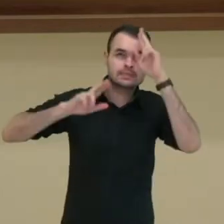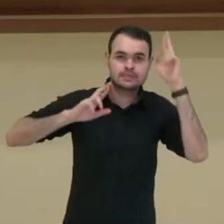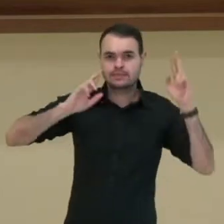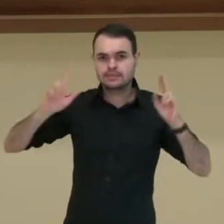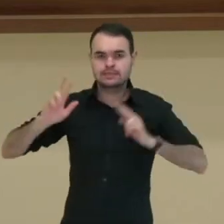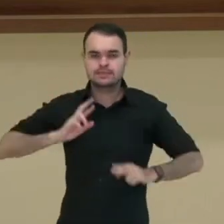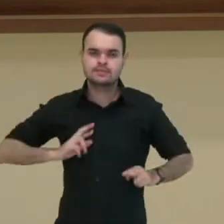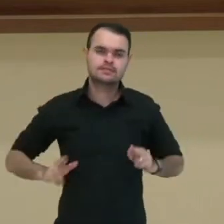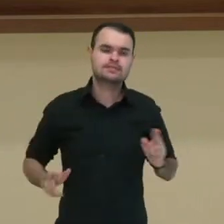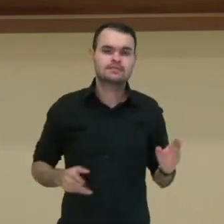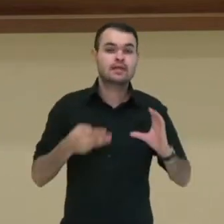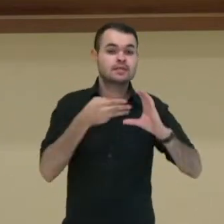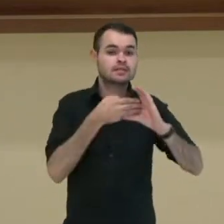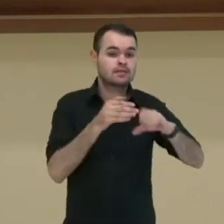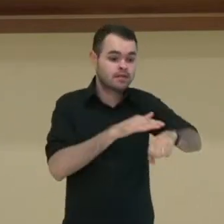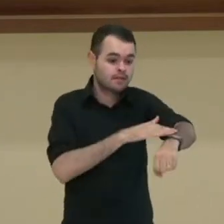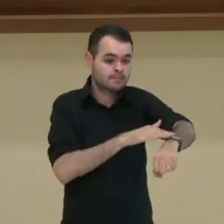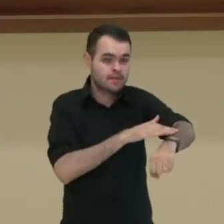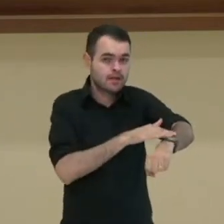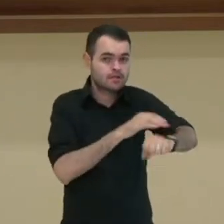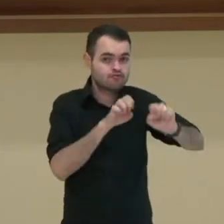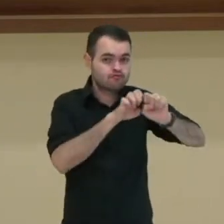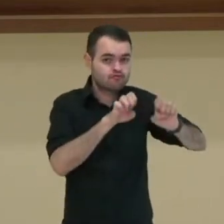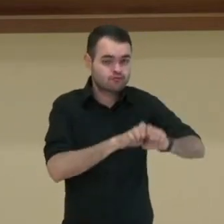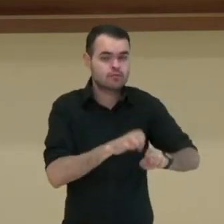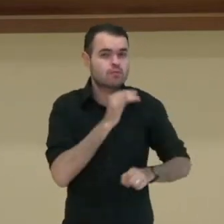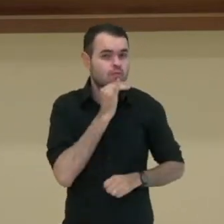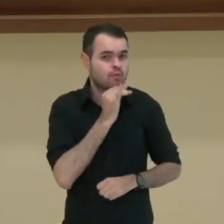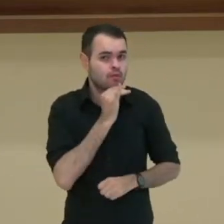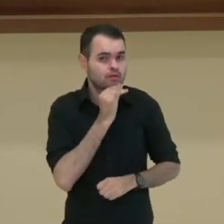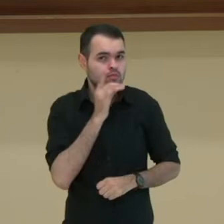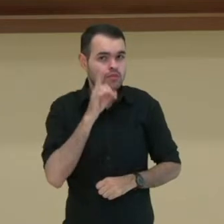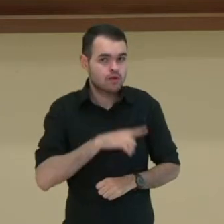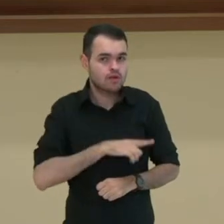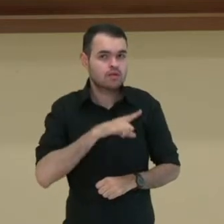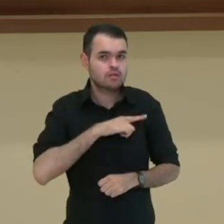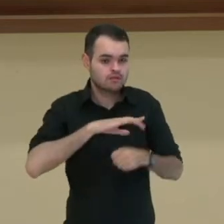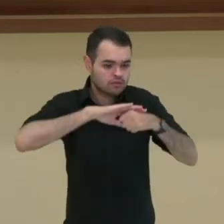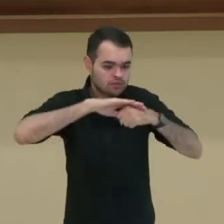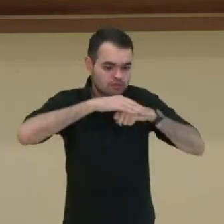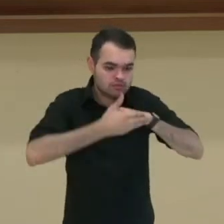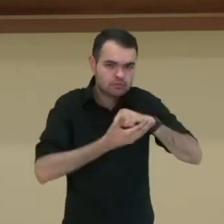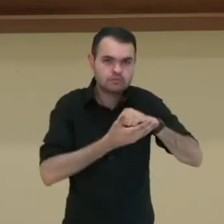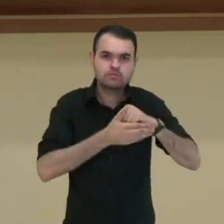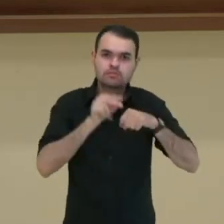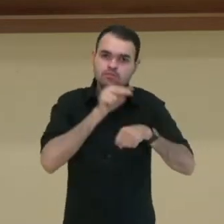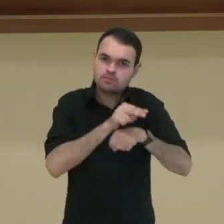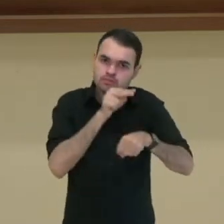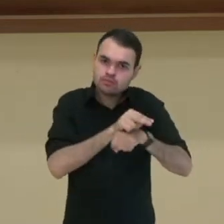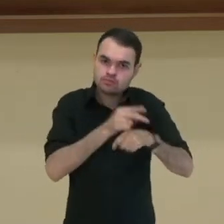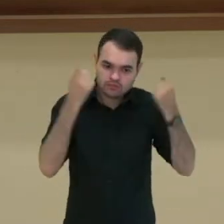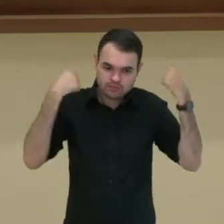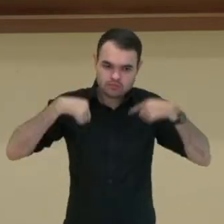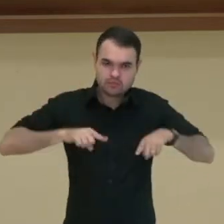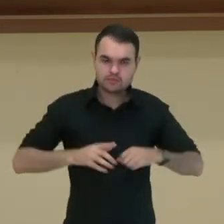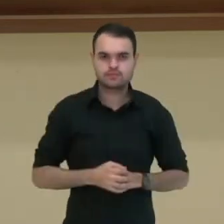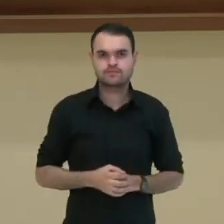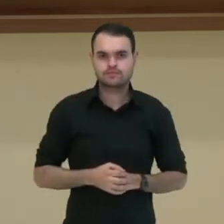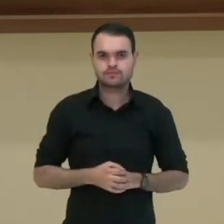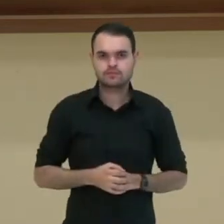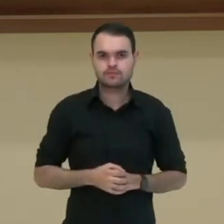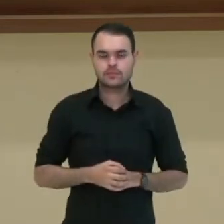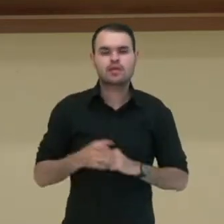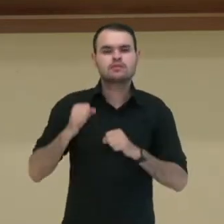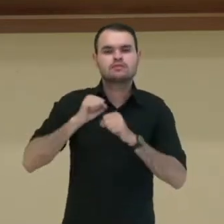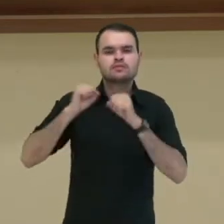tá? As células da pele têm uma estrutura, por exemplo, revestir e proteger. As células do sistema